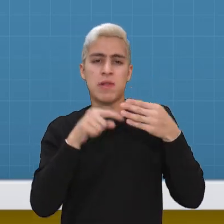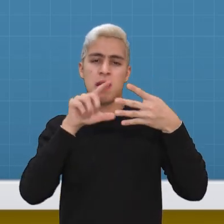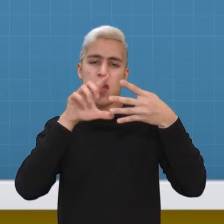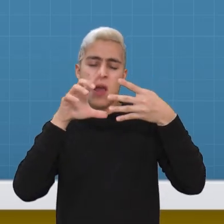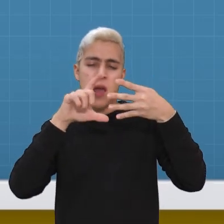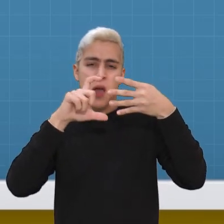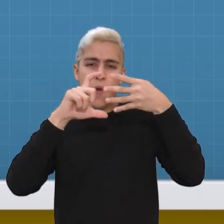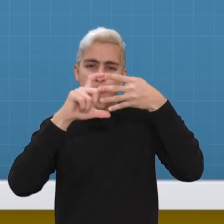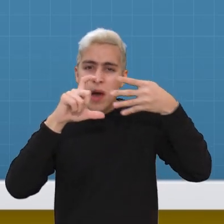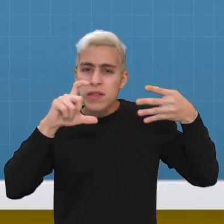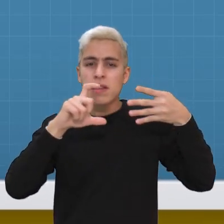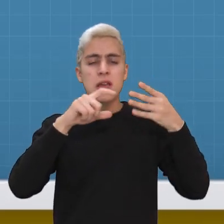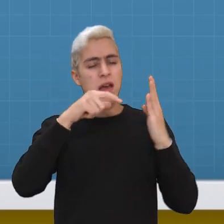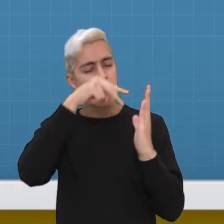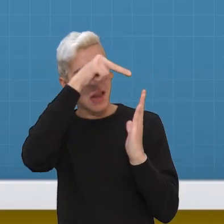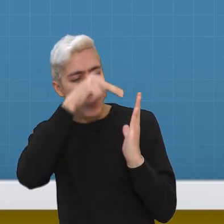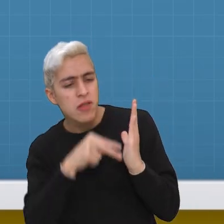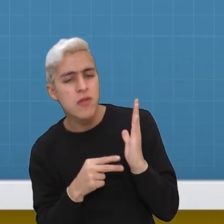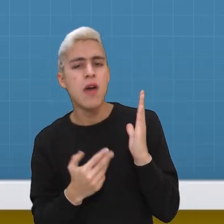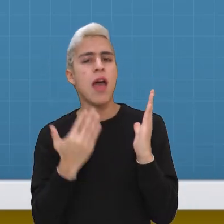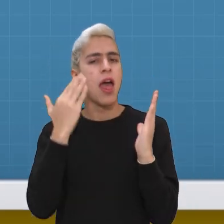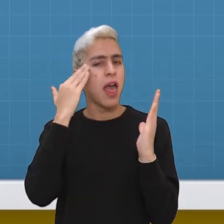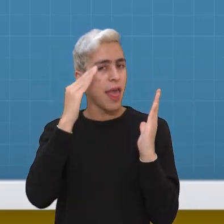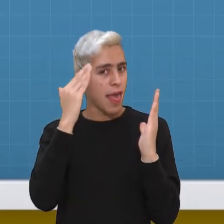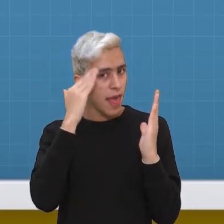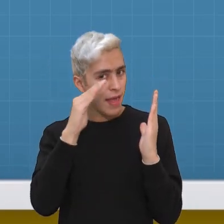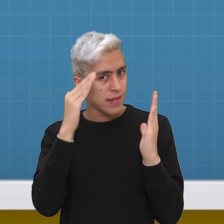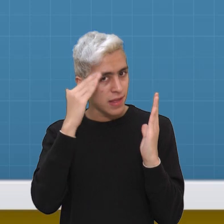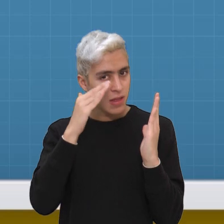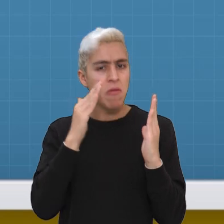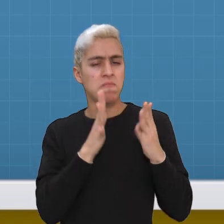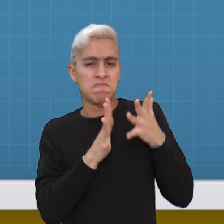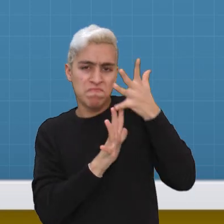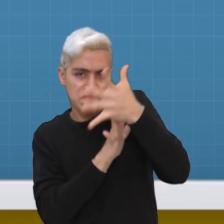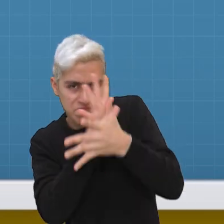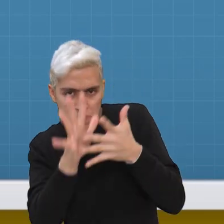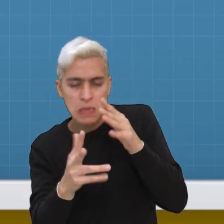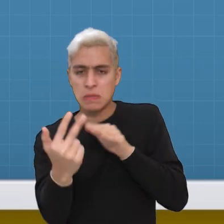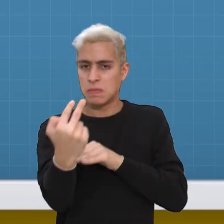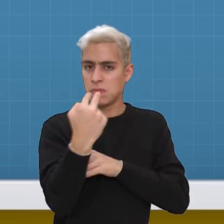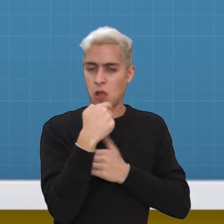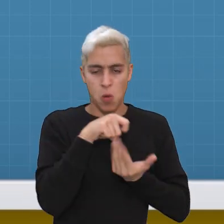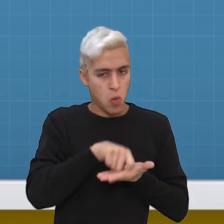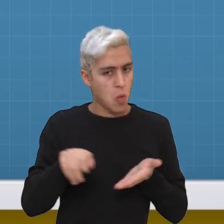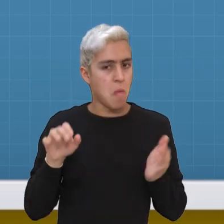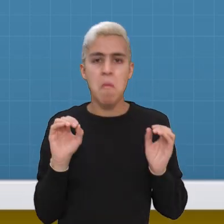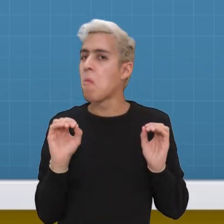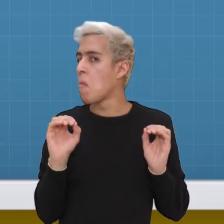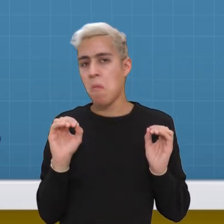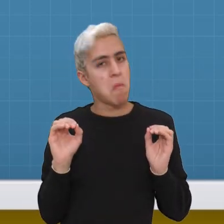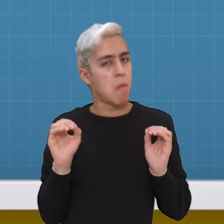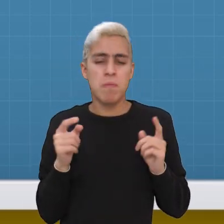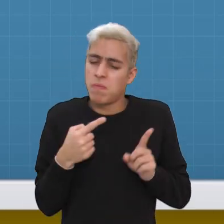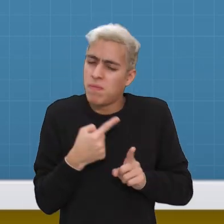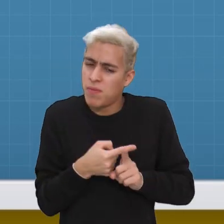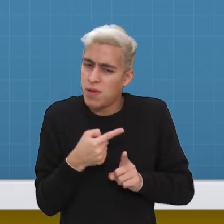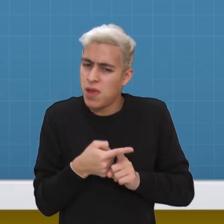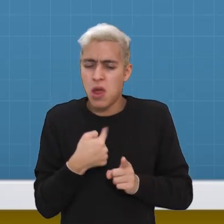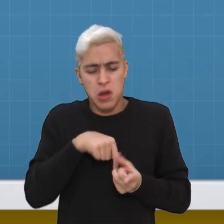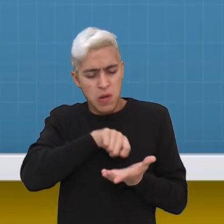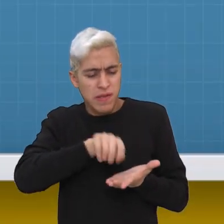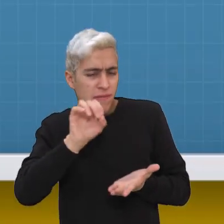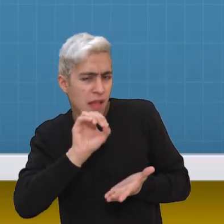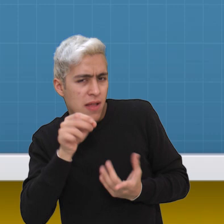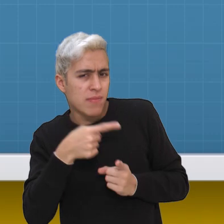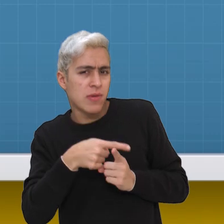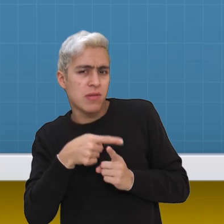sobre quadrinha. Nós fizemos uma leitura, fizemos uma interpretação oral, né? Não escrevemos nada